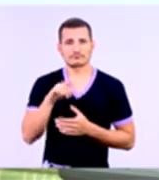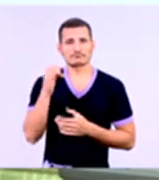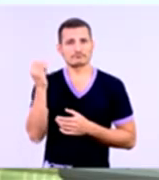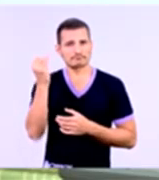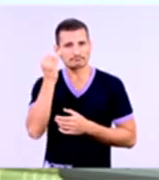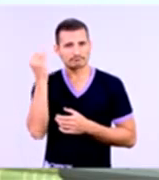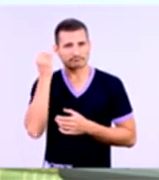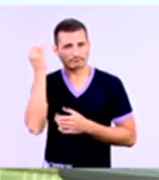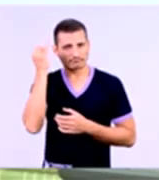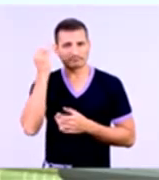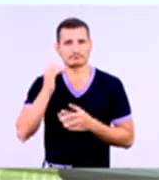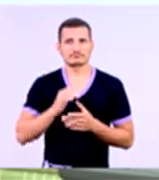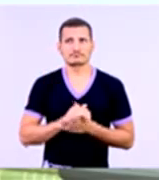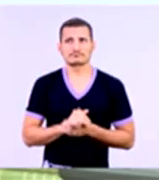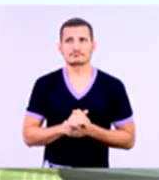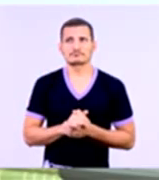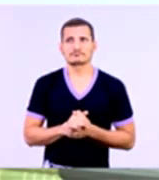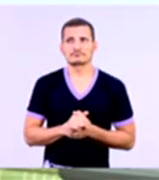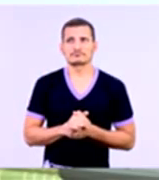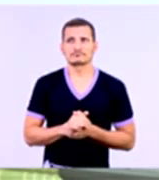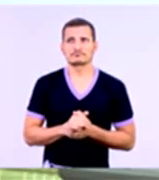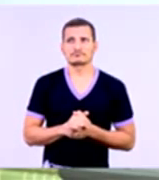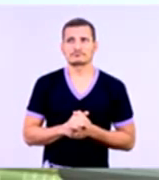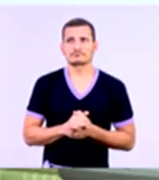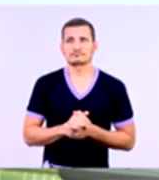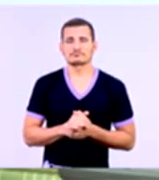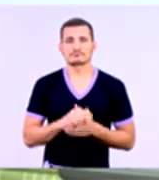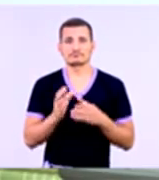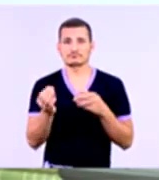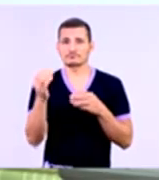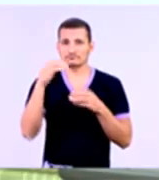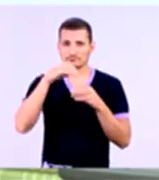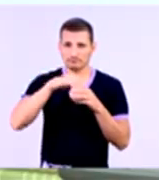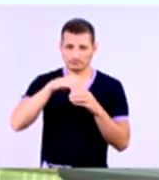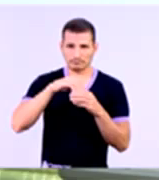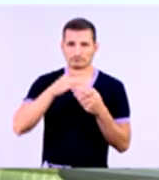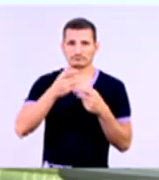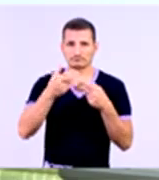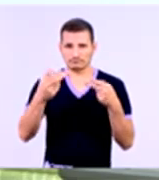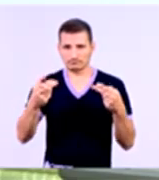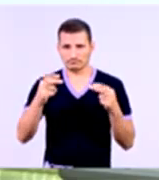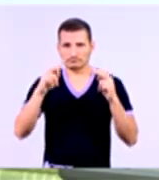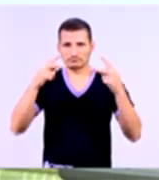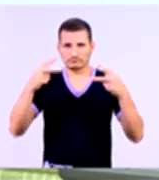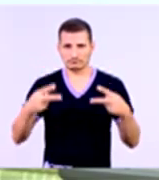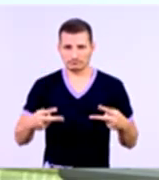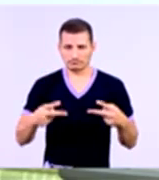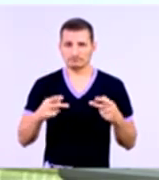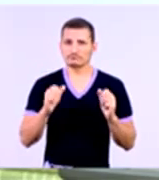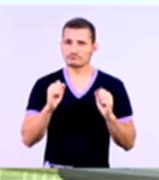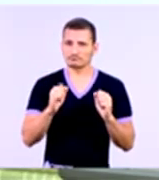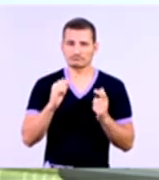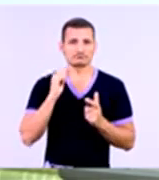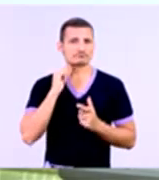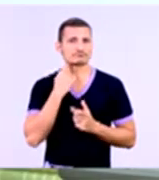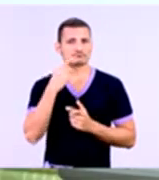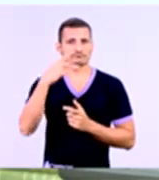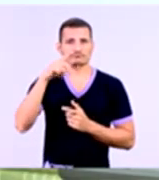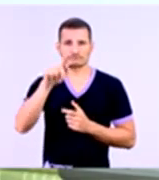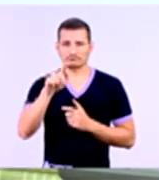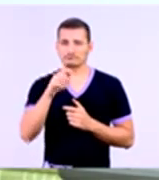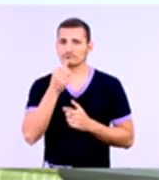importante considerar que a grande inclusão de elementos HTML pode poluir a página. Então, é bom que você